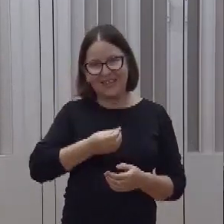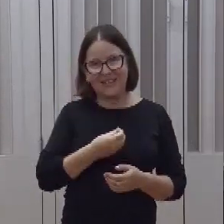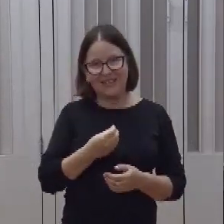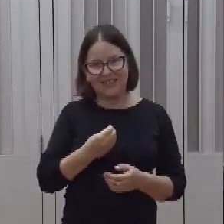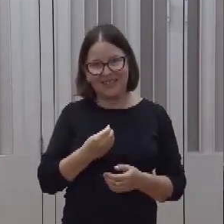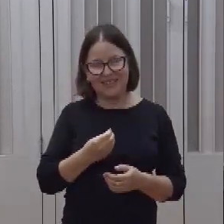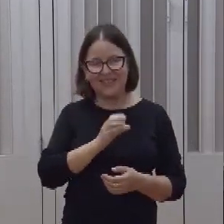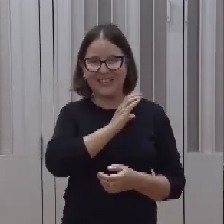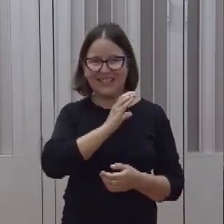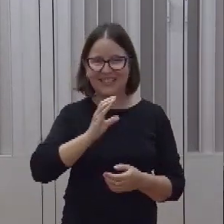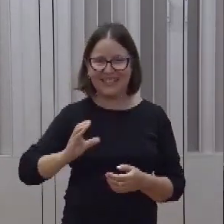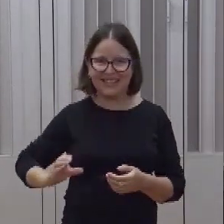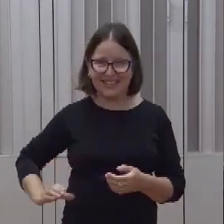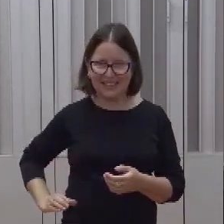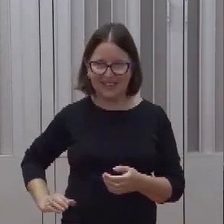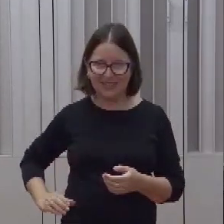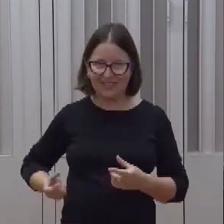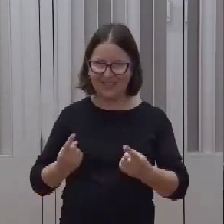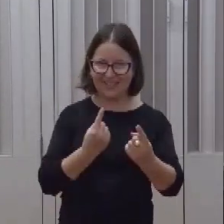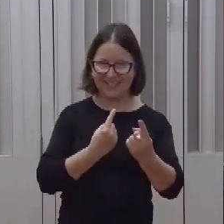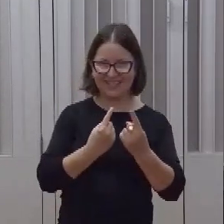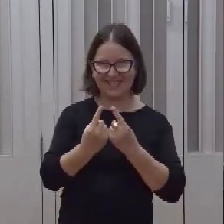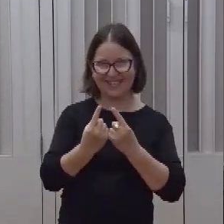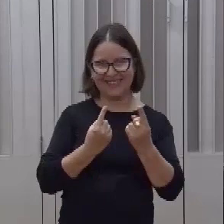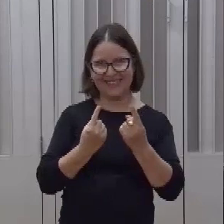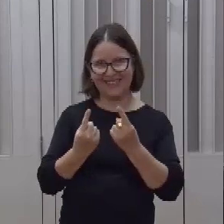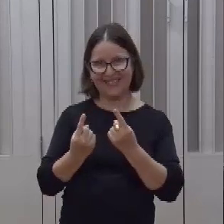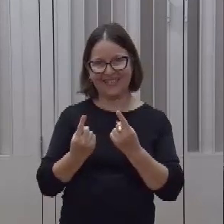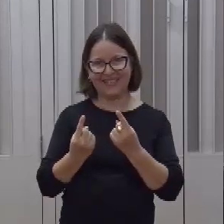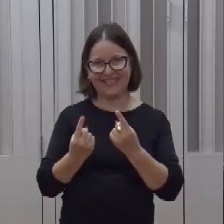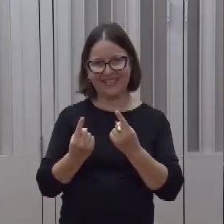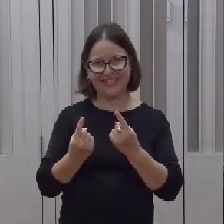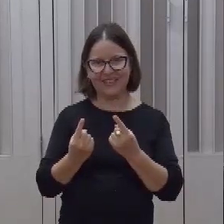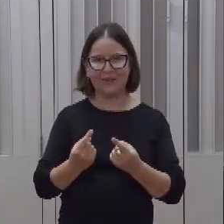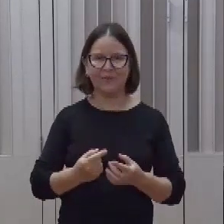Cristo uns com os outros.